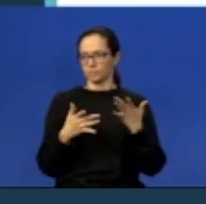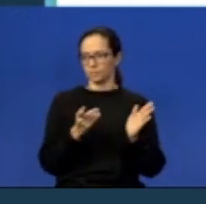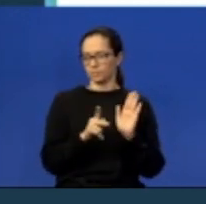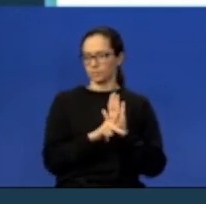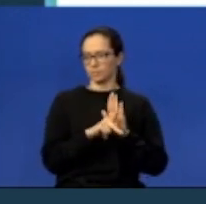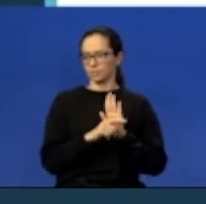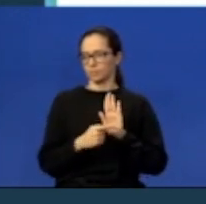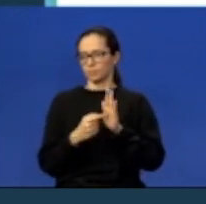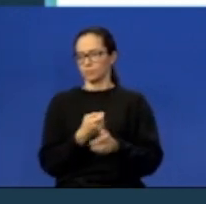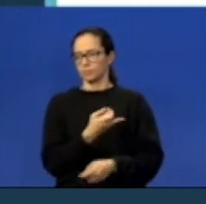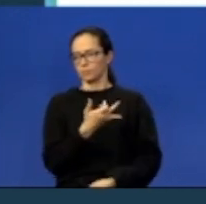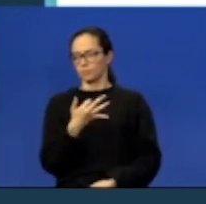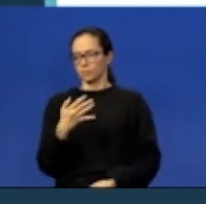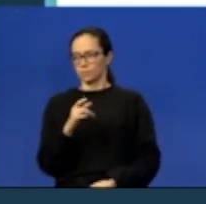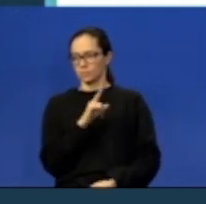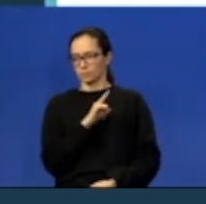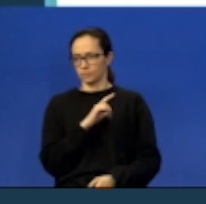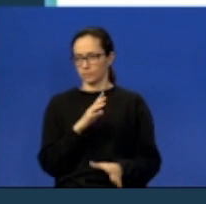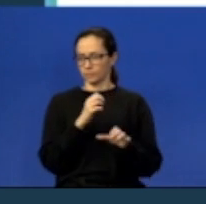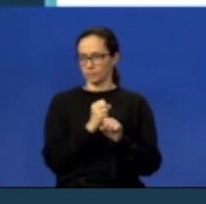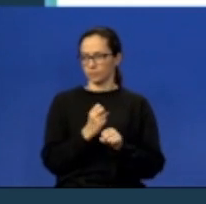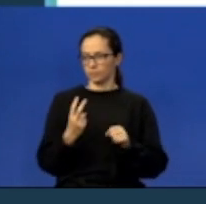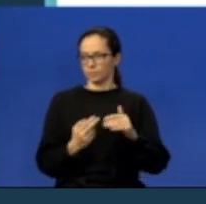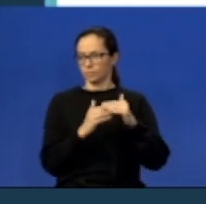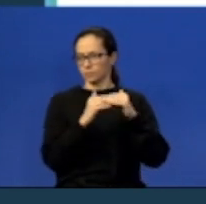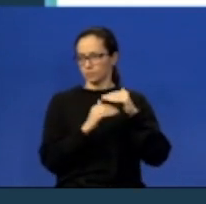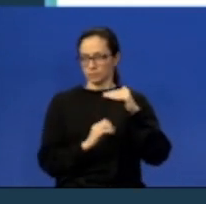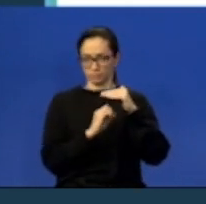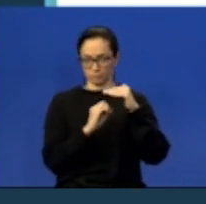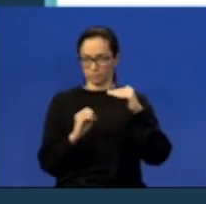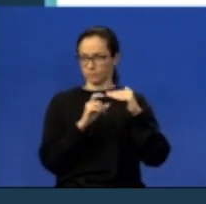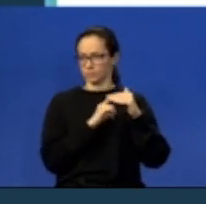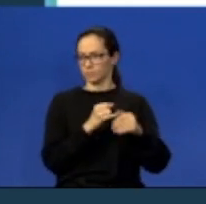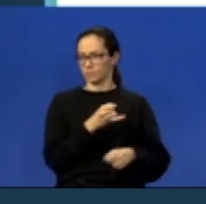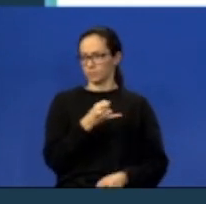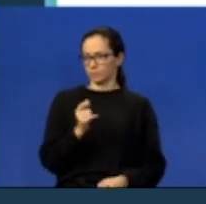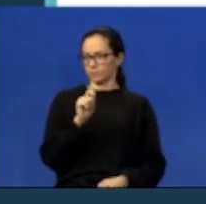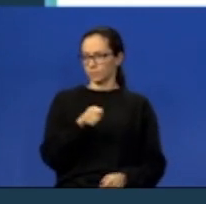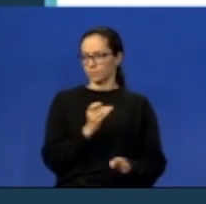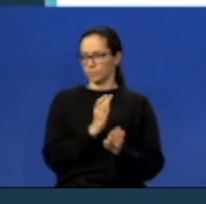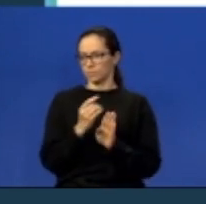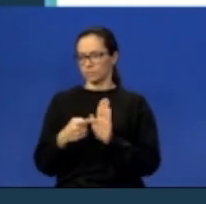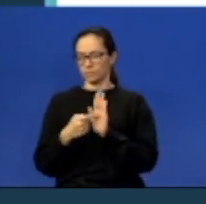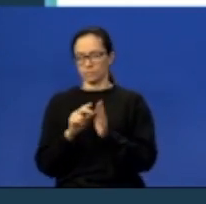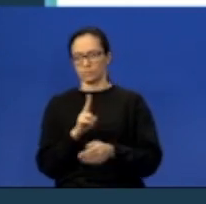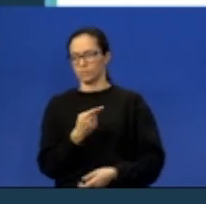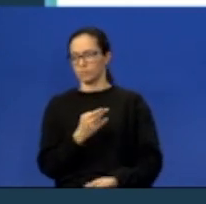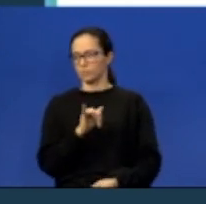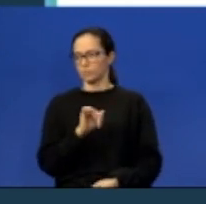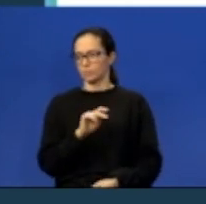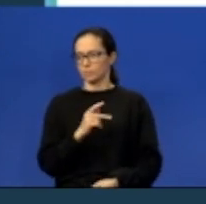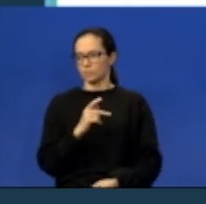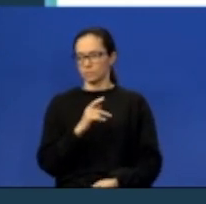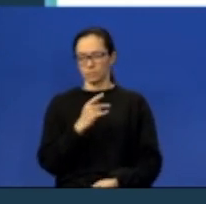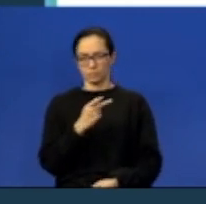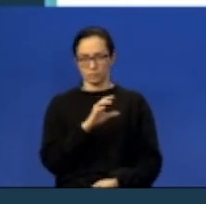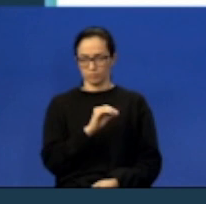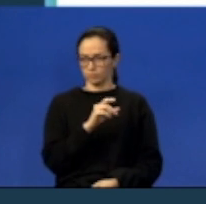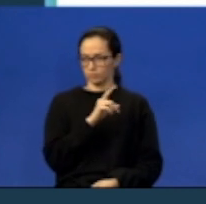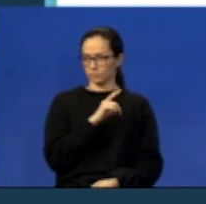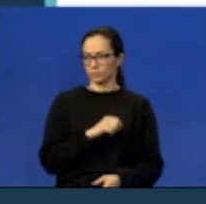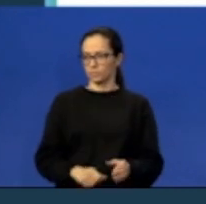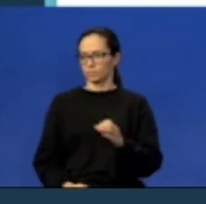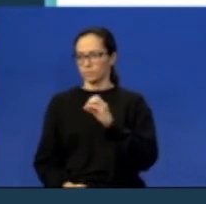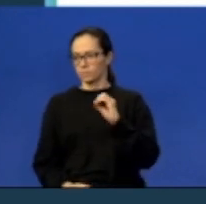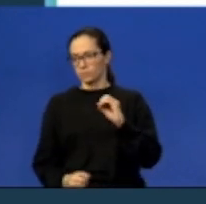imagem é densidade. Densidades com valores abaixo de 0 e negativo são denominadas hipodensas, densidades com valor 0